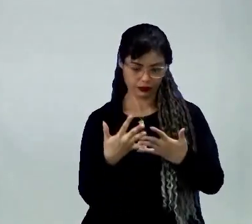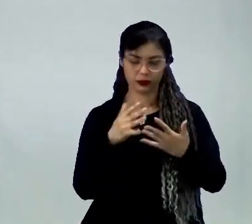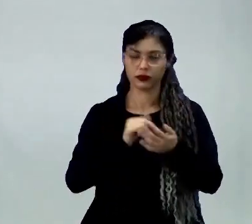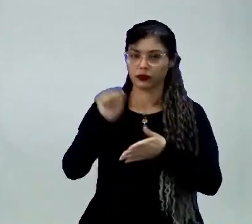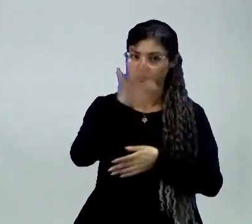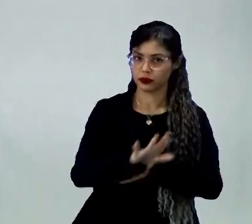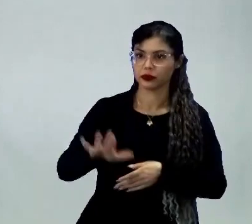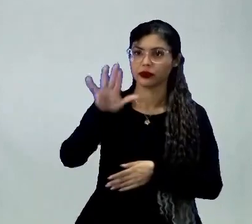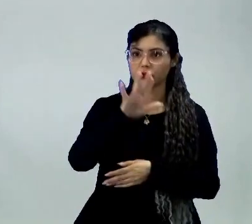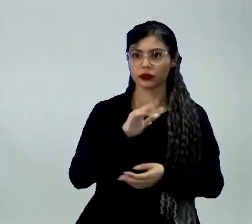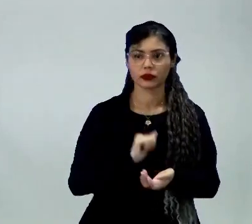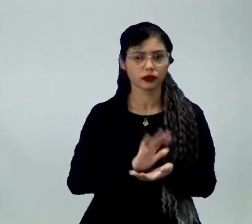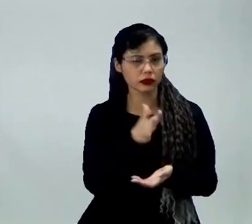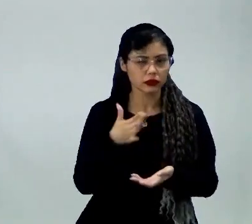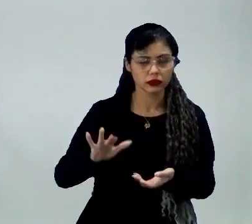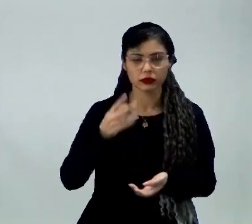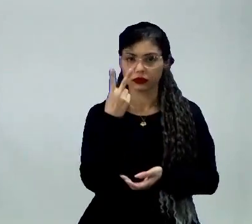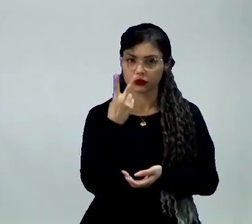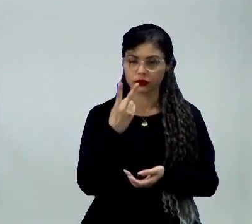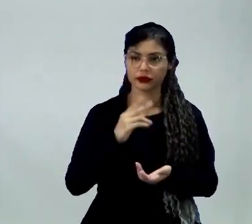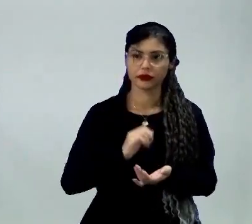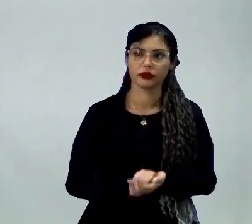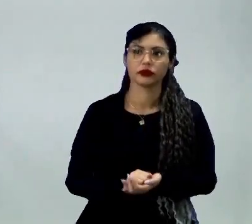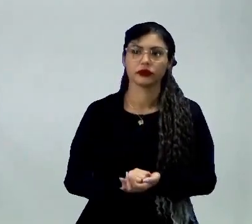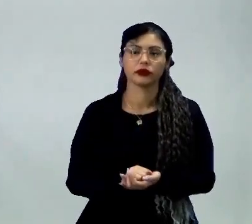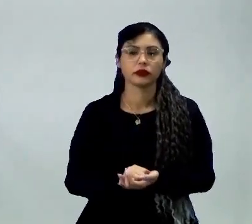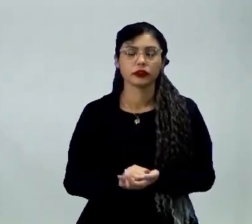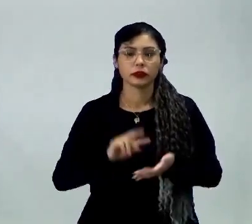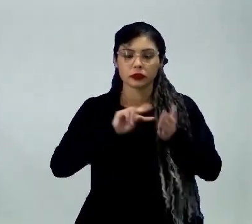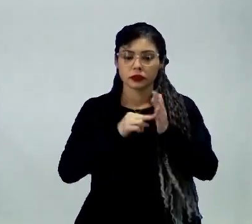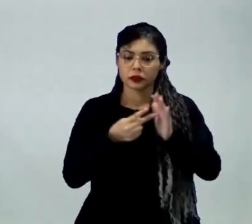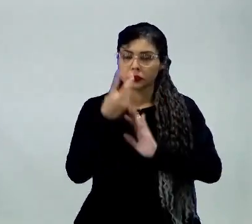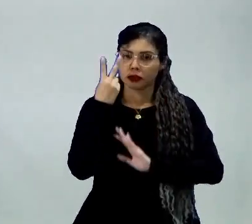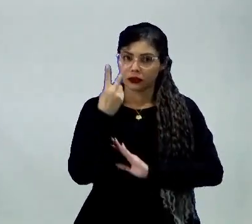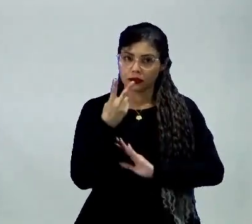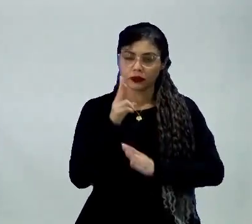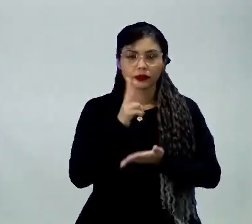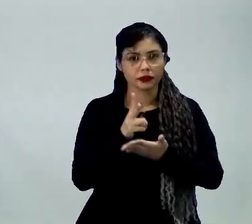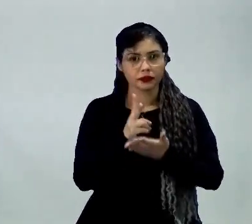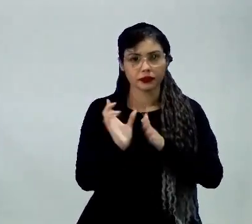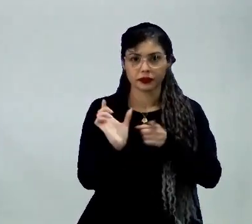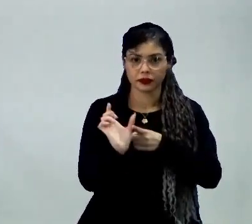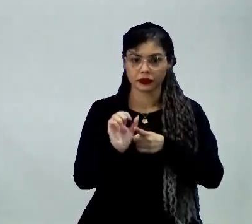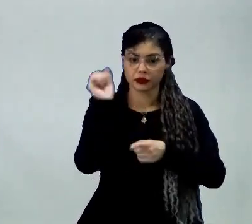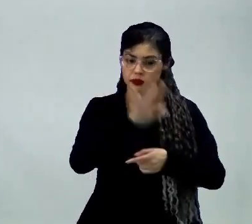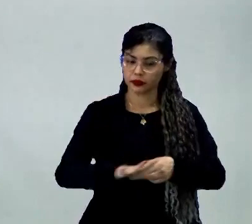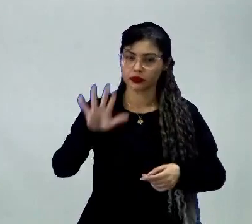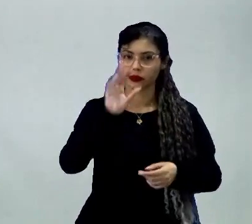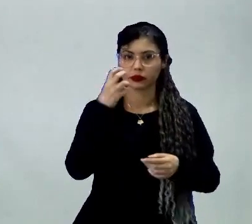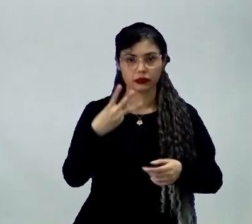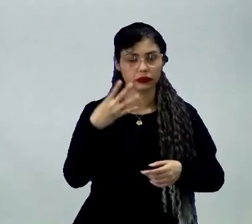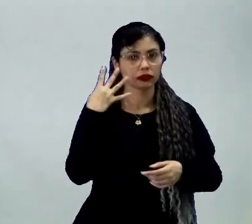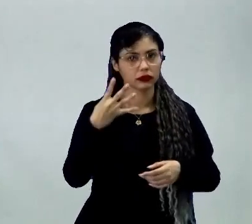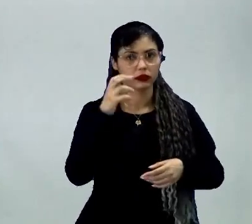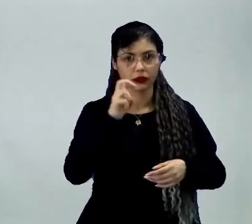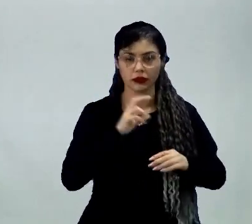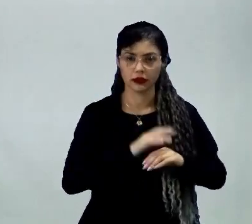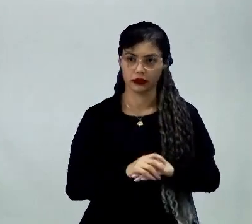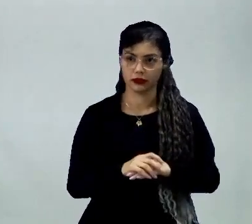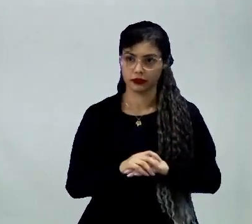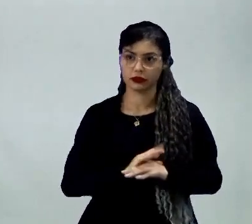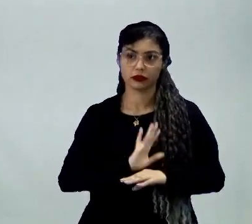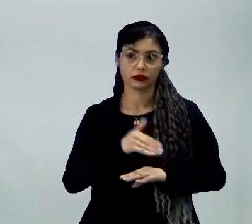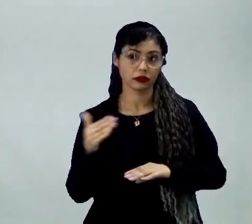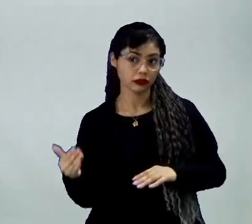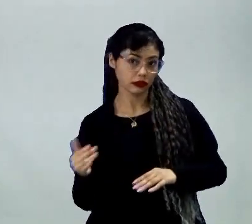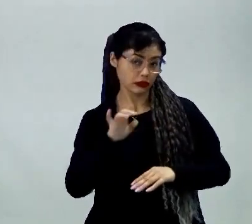explicação, geralmente tem pelo menos dois significados para a mesma palavra, geralmente tem 3, 4, 5. E